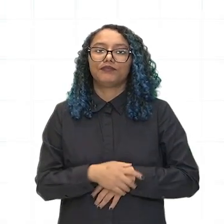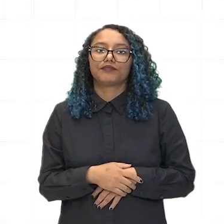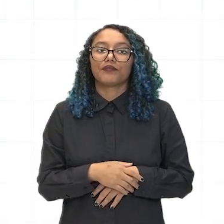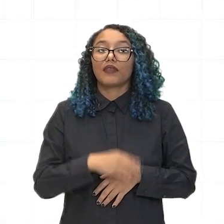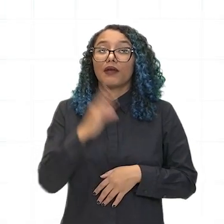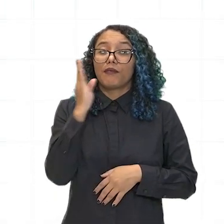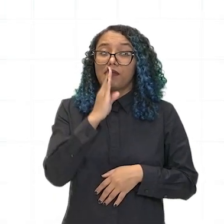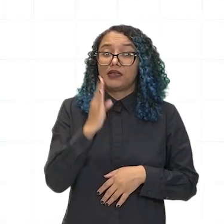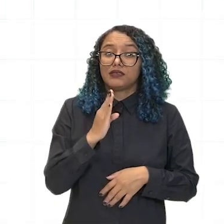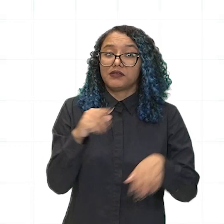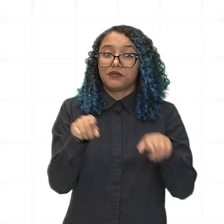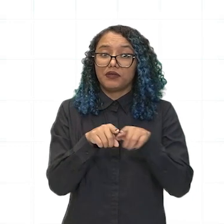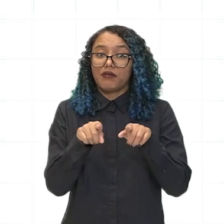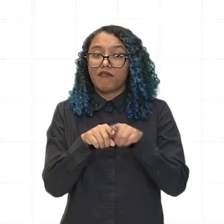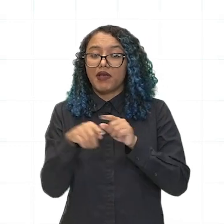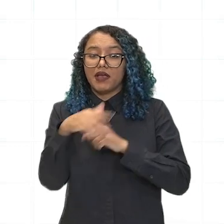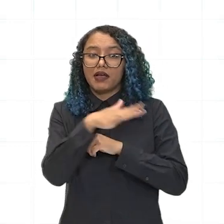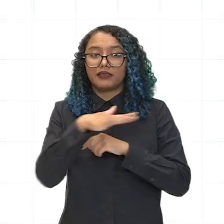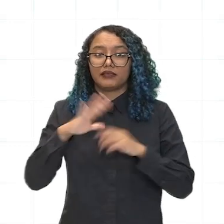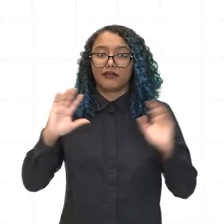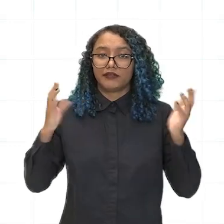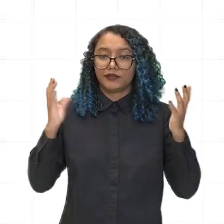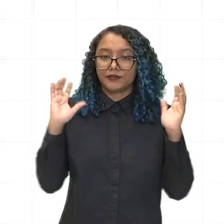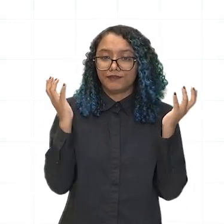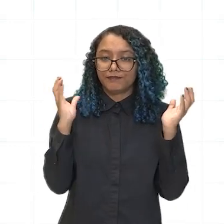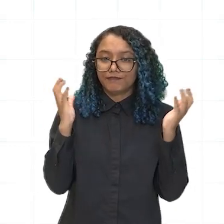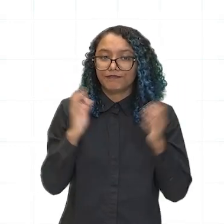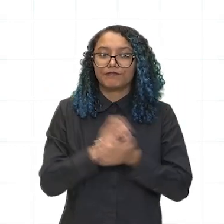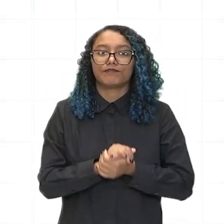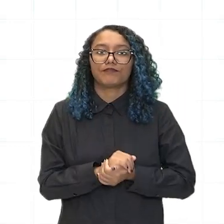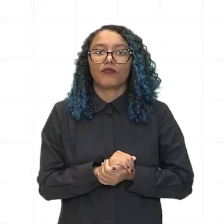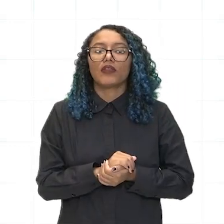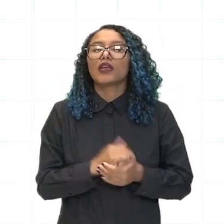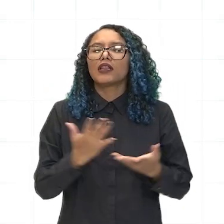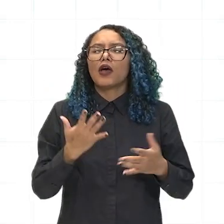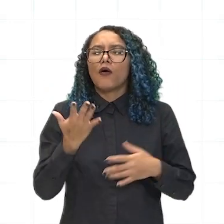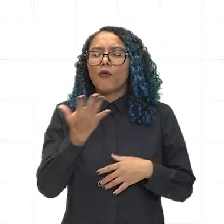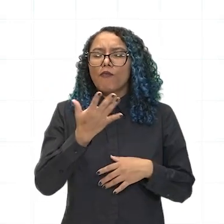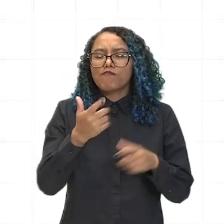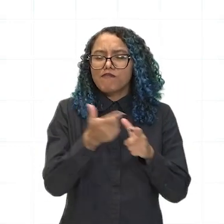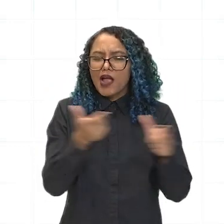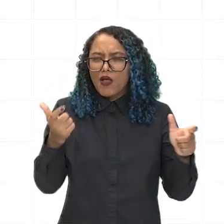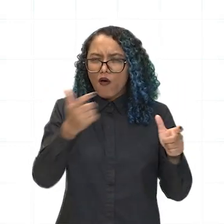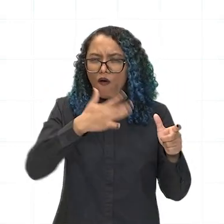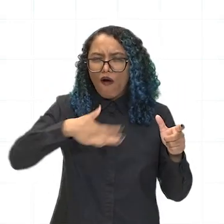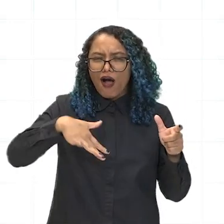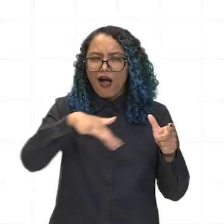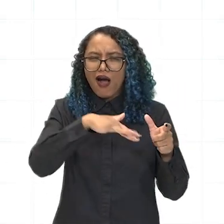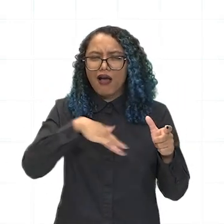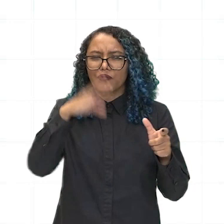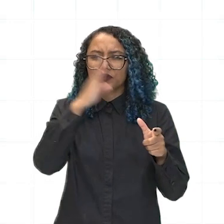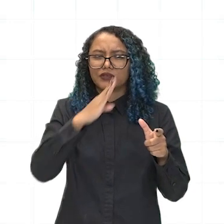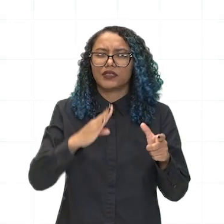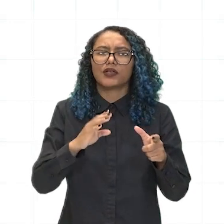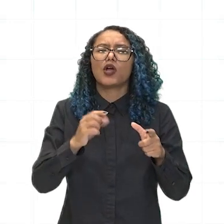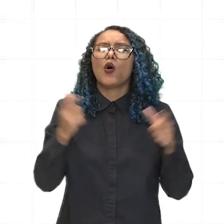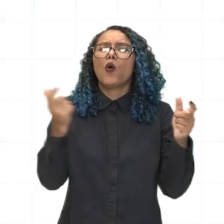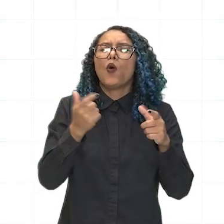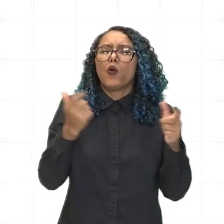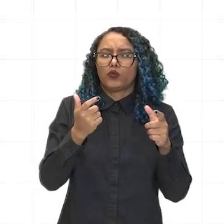que é o Brasil e suas zonas climáticas. A maior parte do território brasileiro encontra-se na